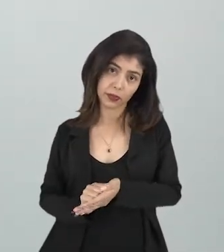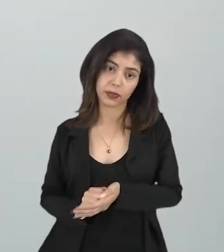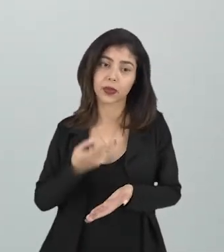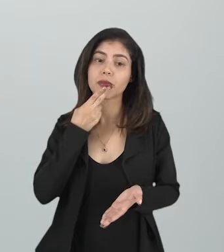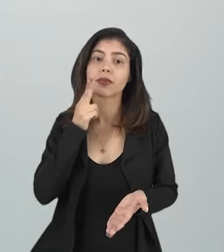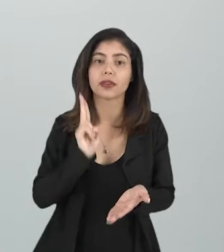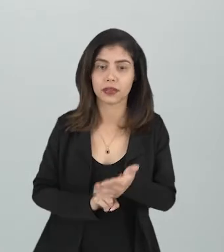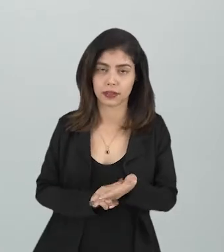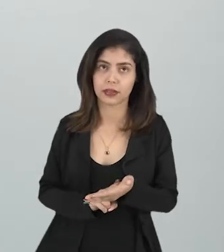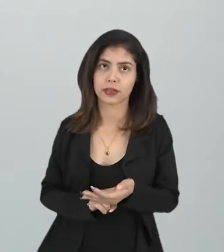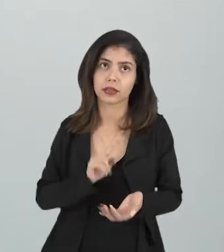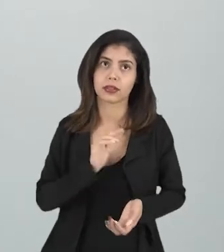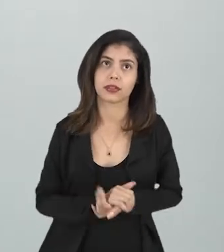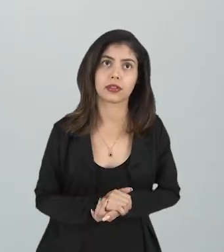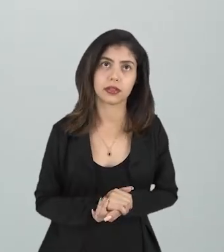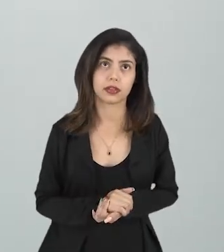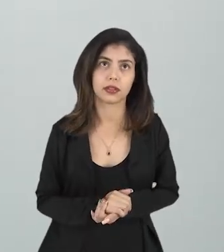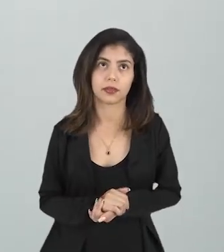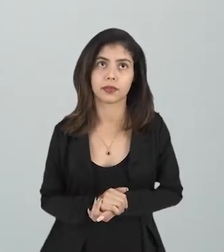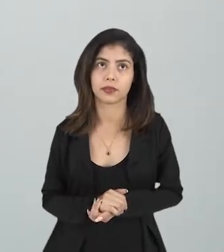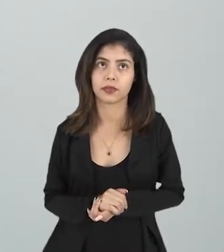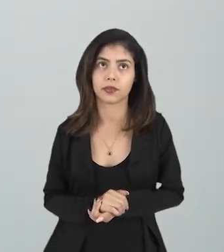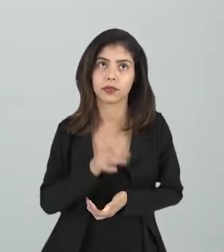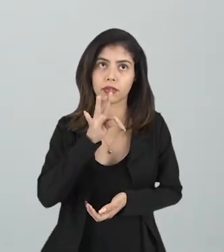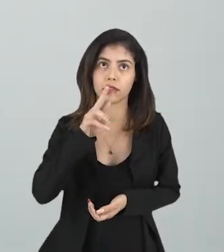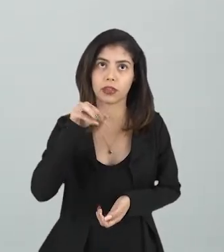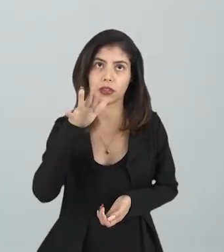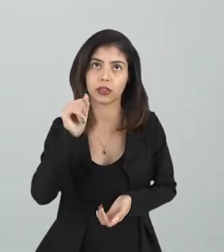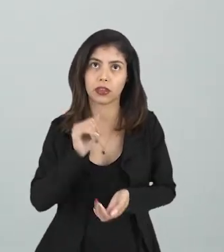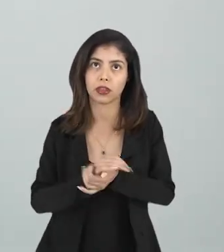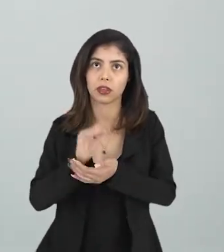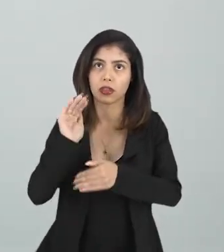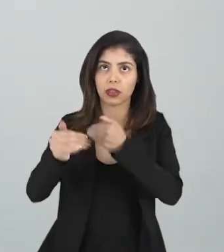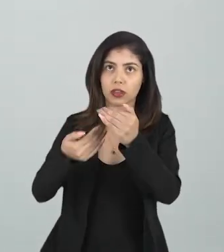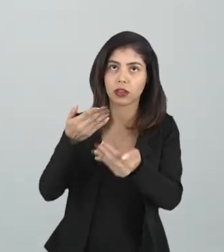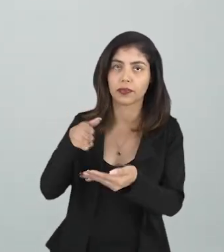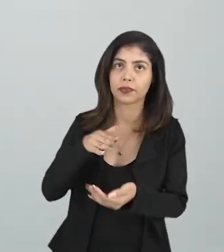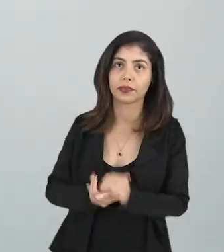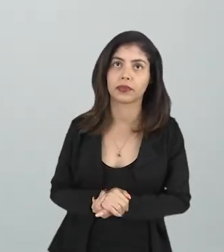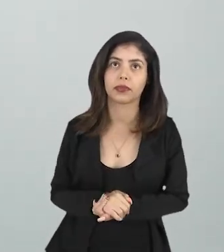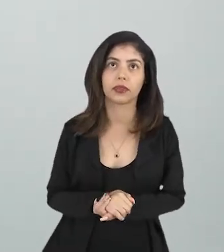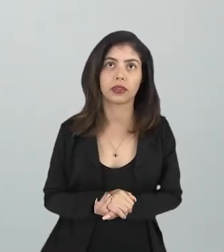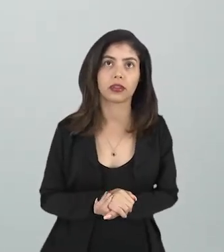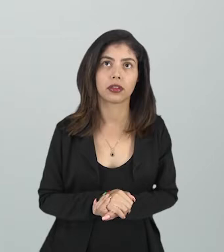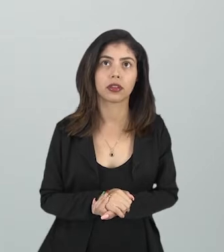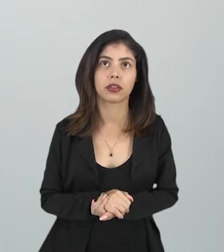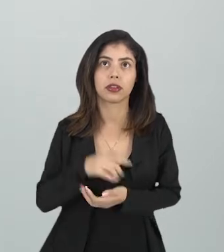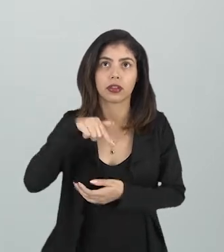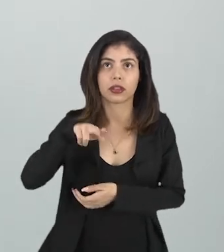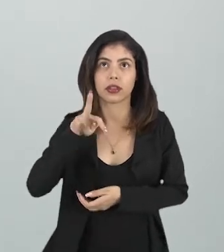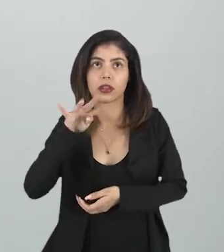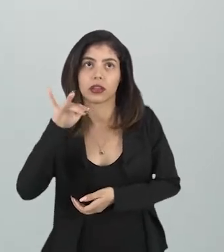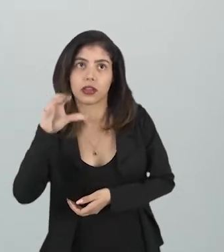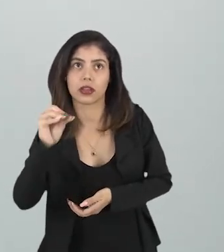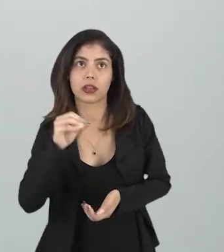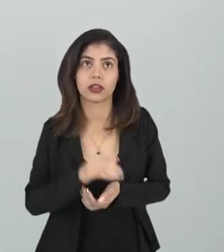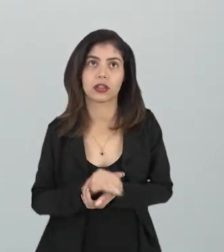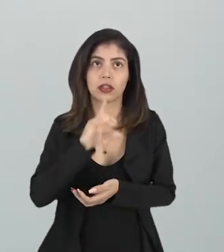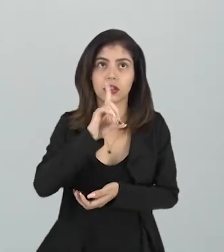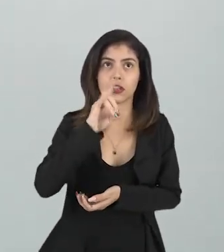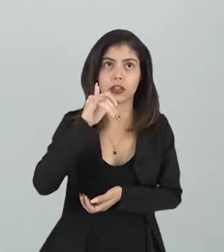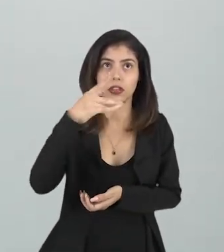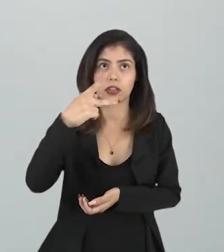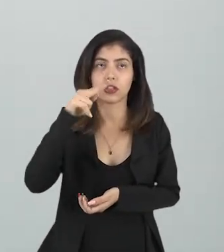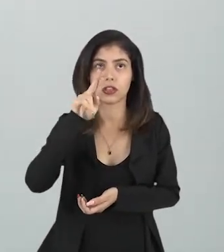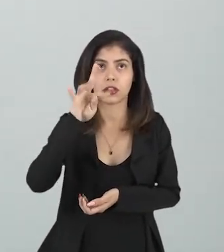cartas. Tomás de Aquino, ele escreveu um método, que é o Quaestio